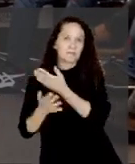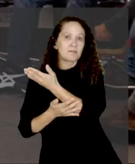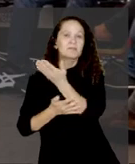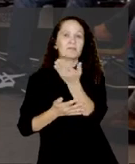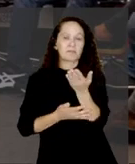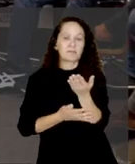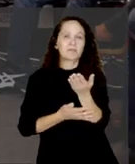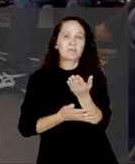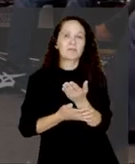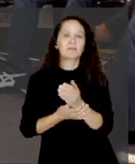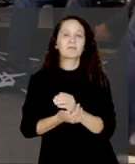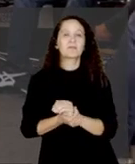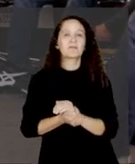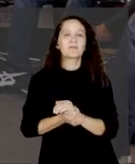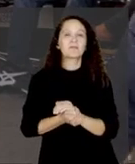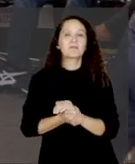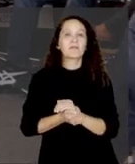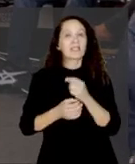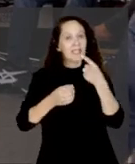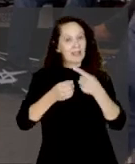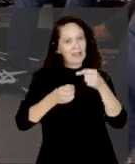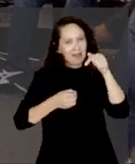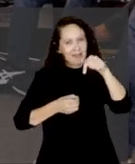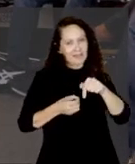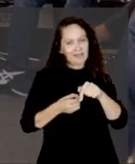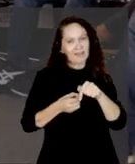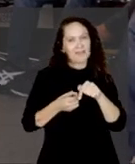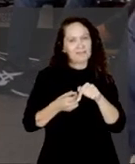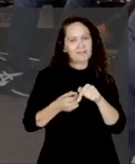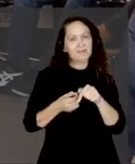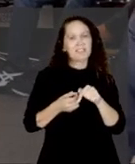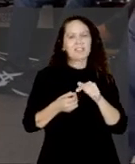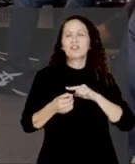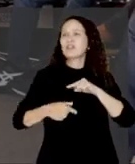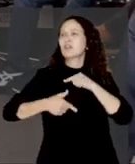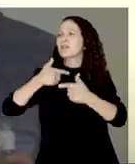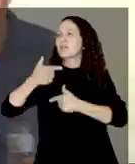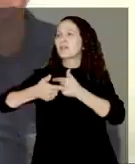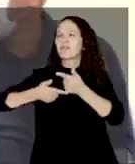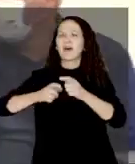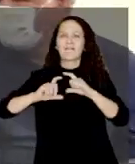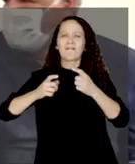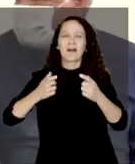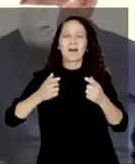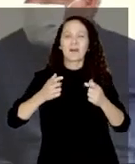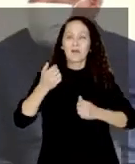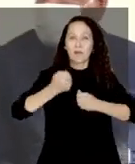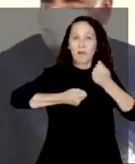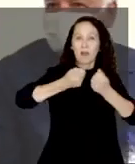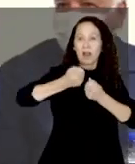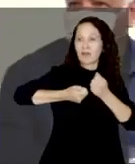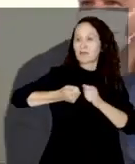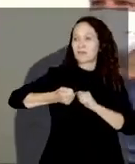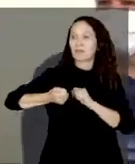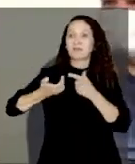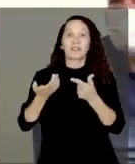fábrica. Tal era o crescimento de emprego nesse país. Naquele tempo, se